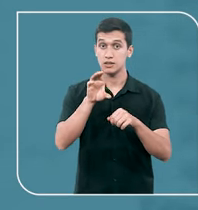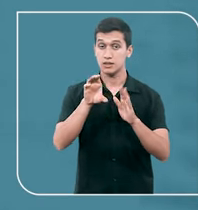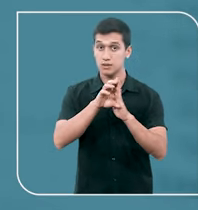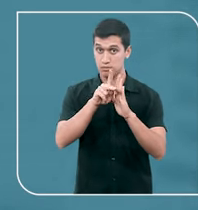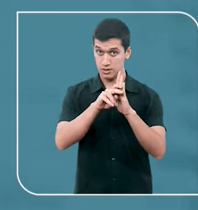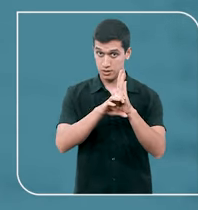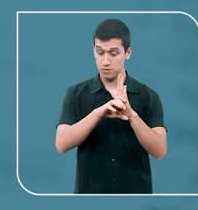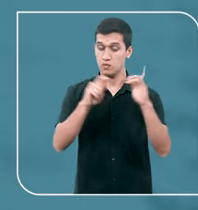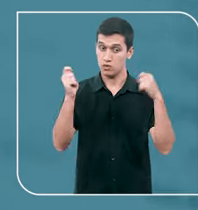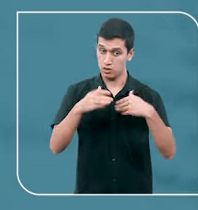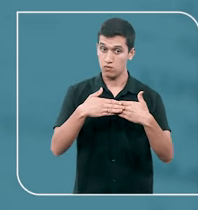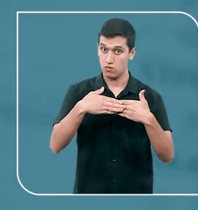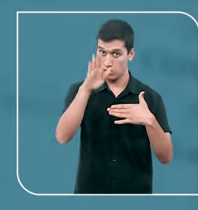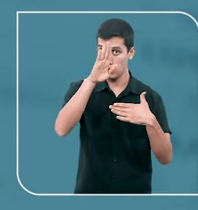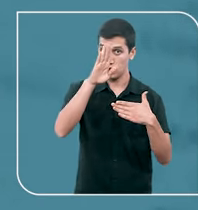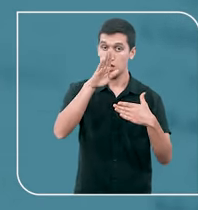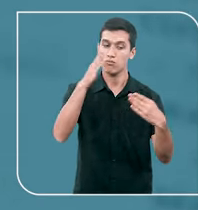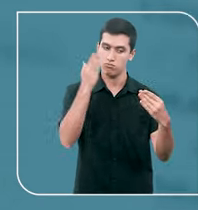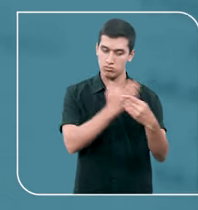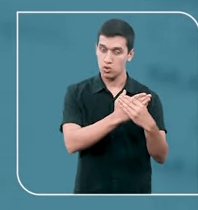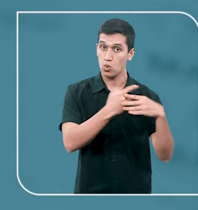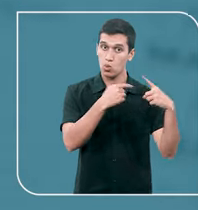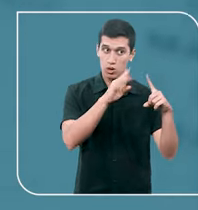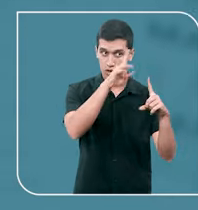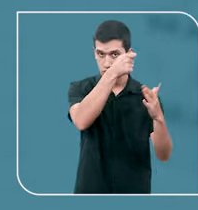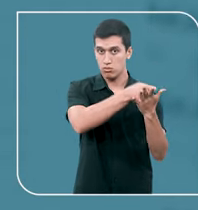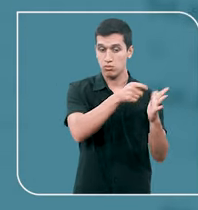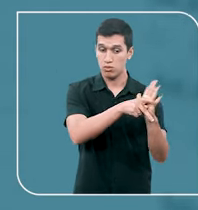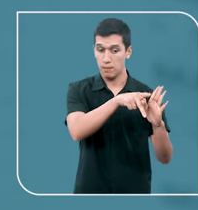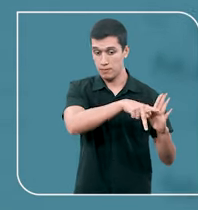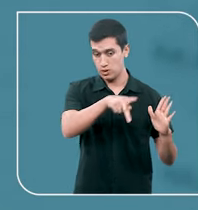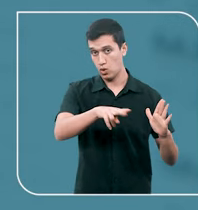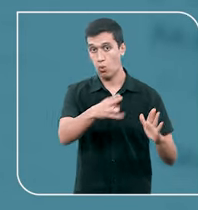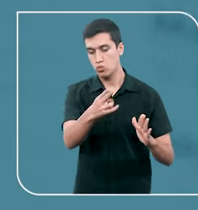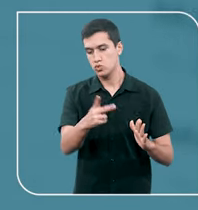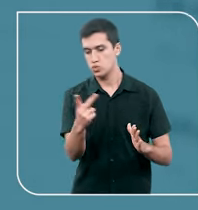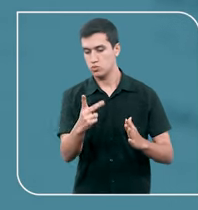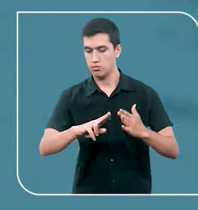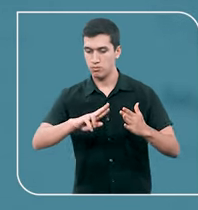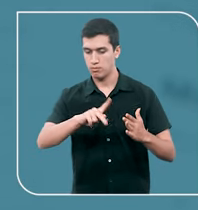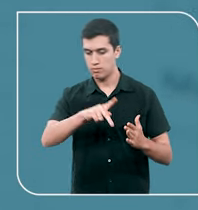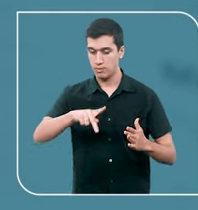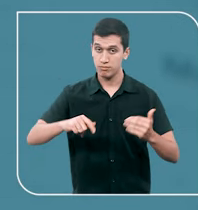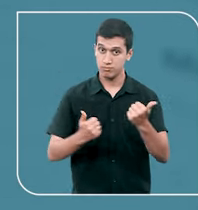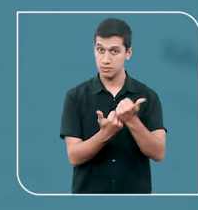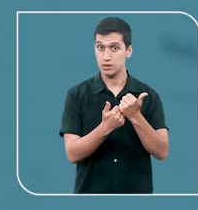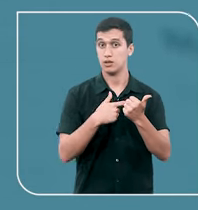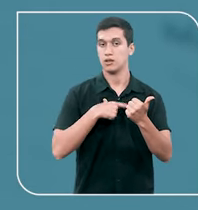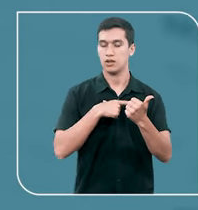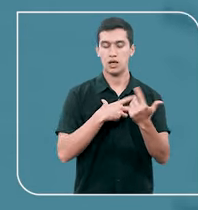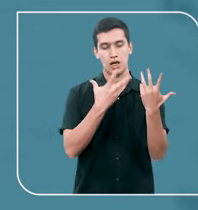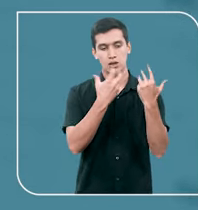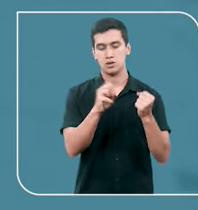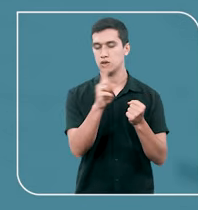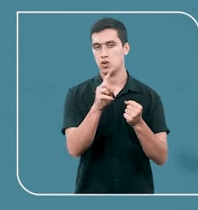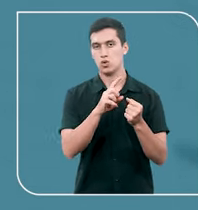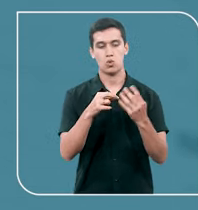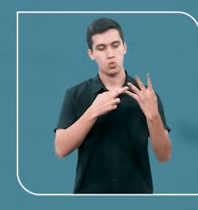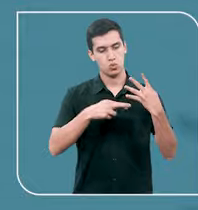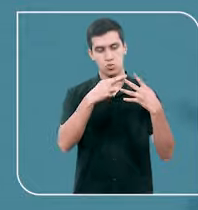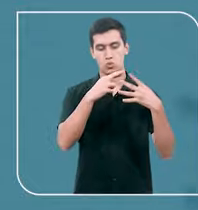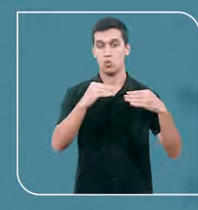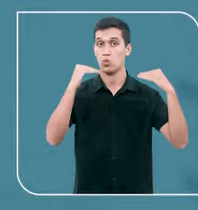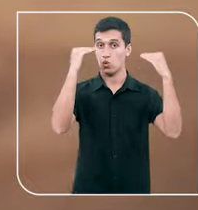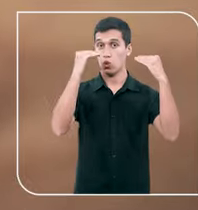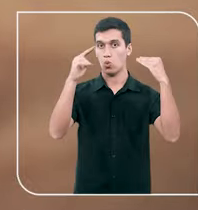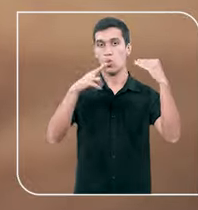cabe agravo contra a decisão do presidente ou do vice-presidente do tribunal recorrido que inadmitir recurso